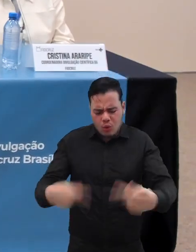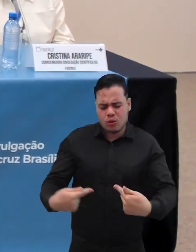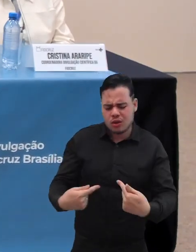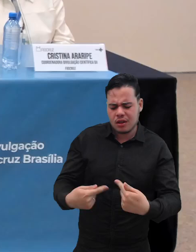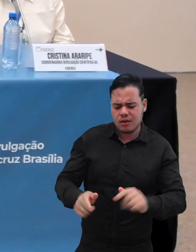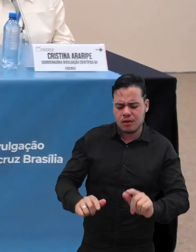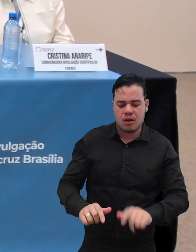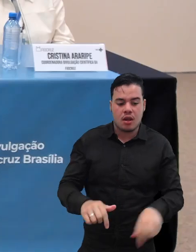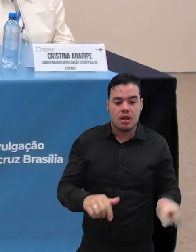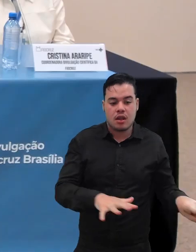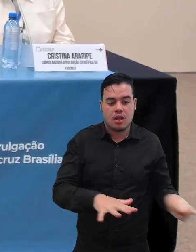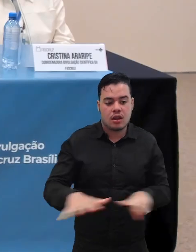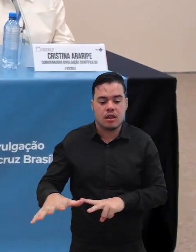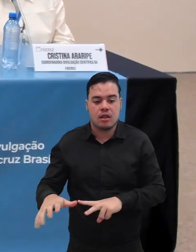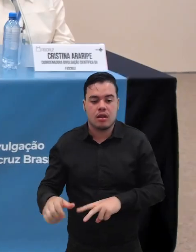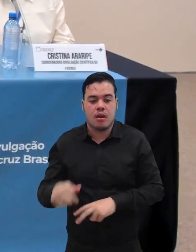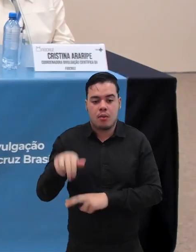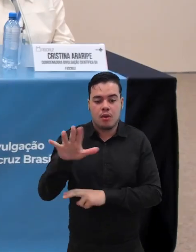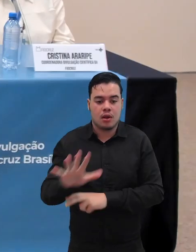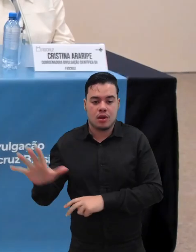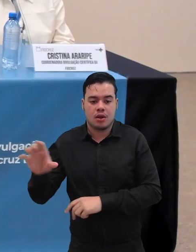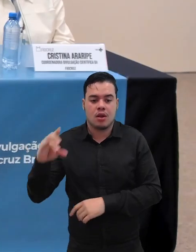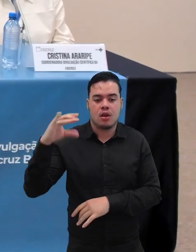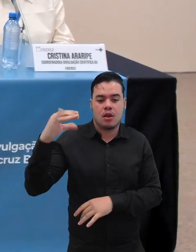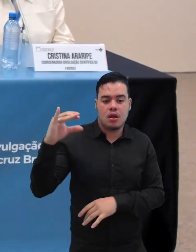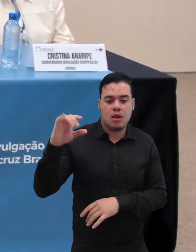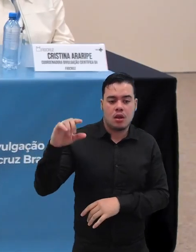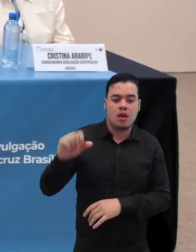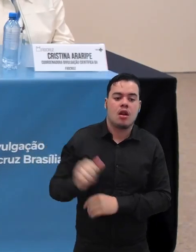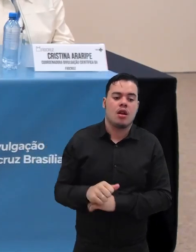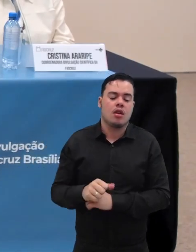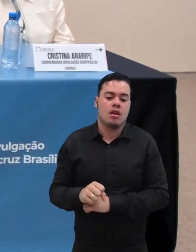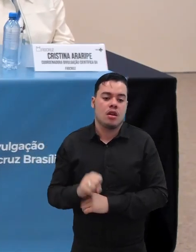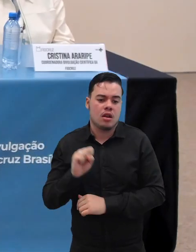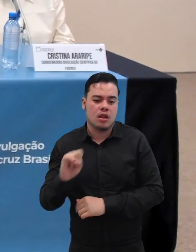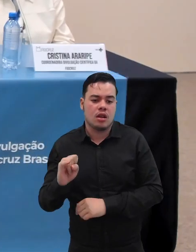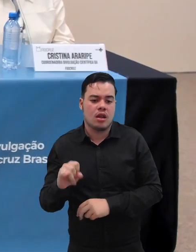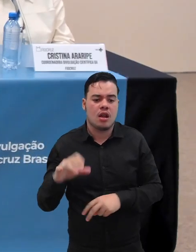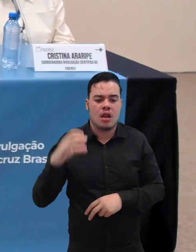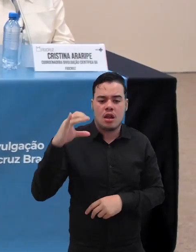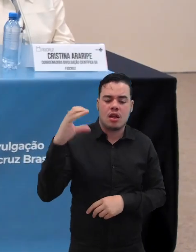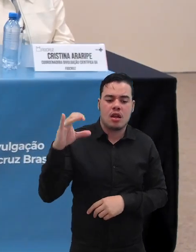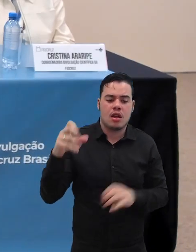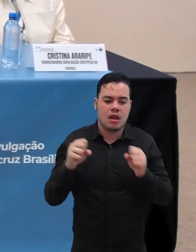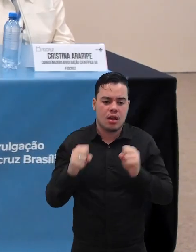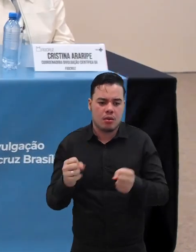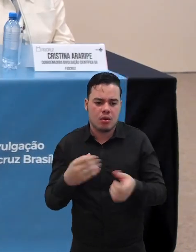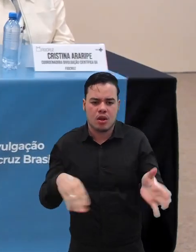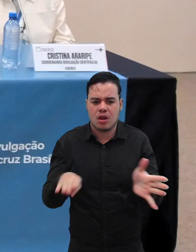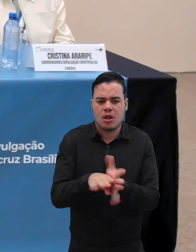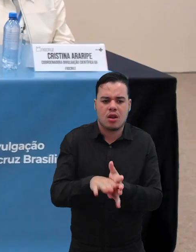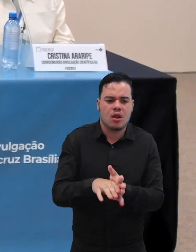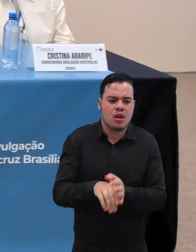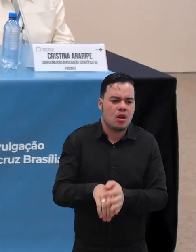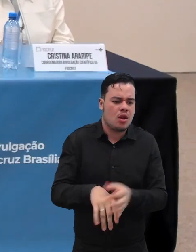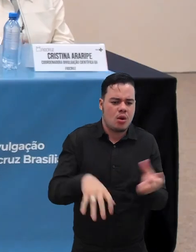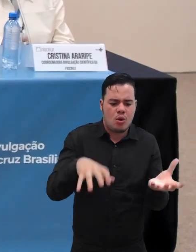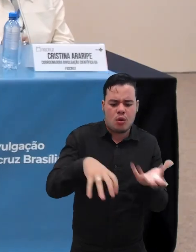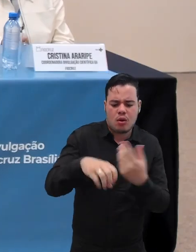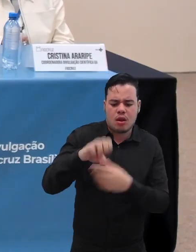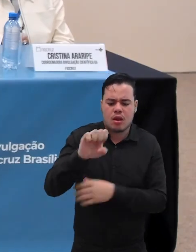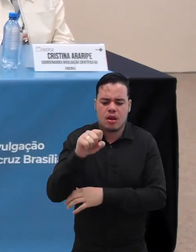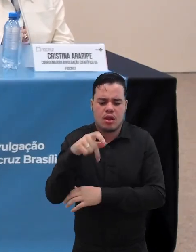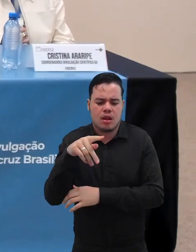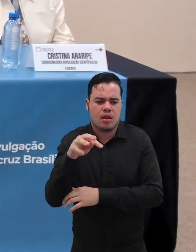Ciência, né, e que a ciência possa ocupar a esplanada, possa ocupar os territórios. Fernanda já ficou ali